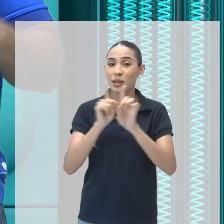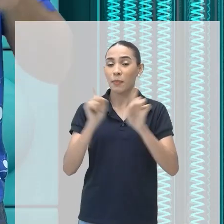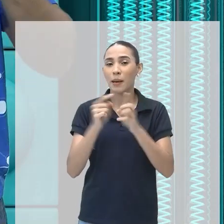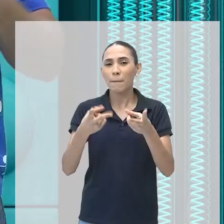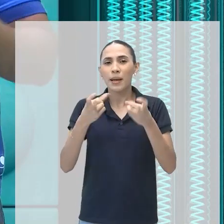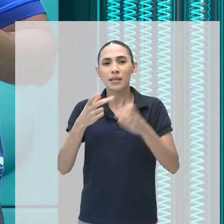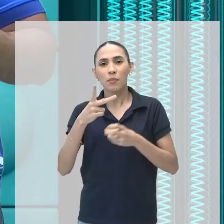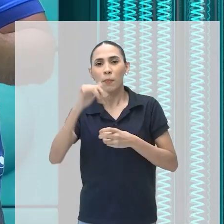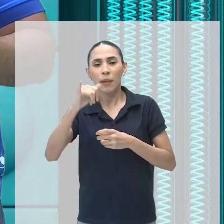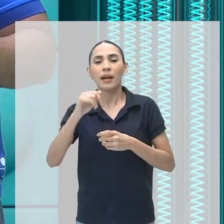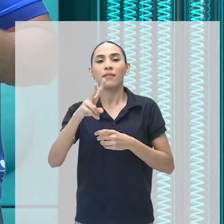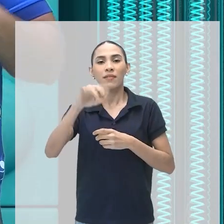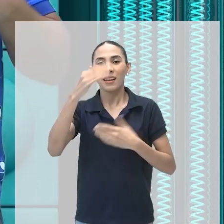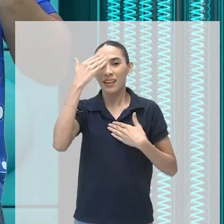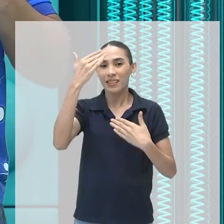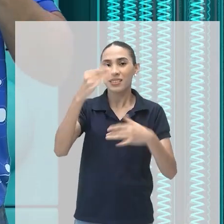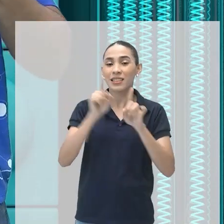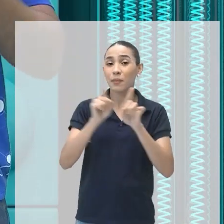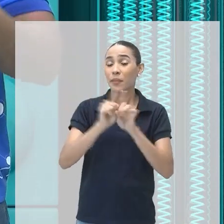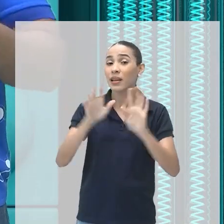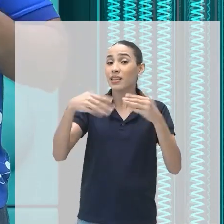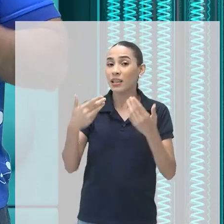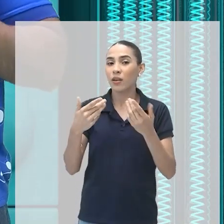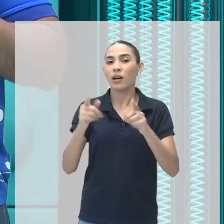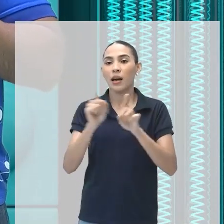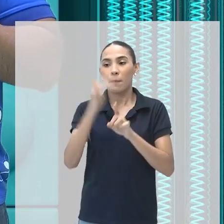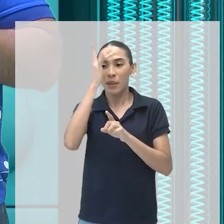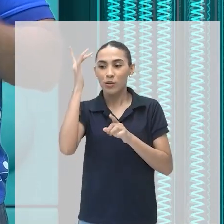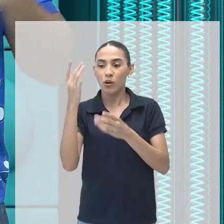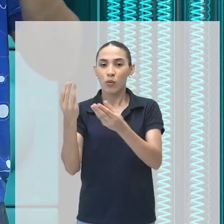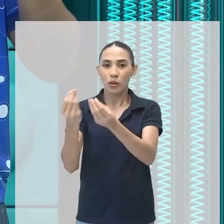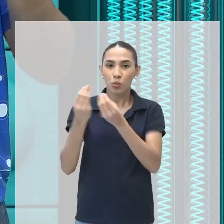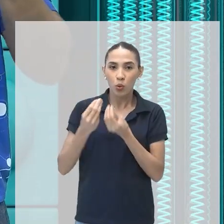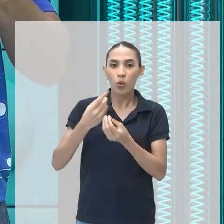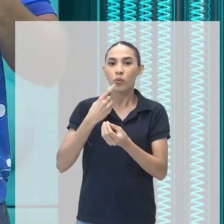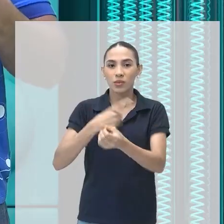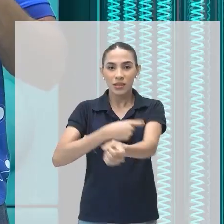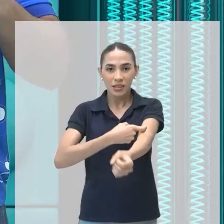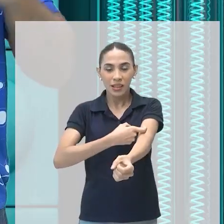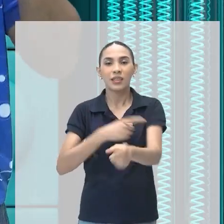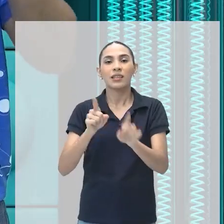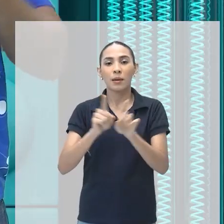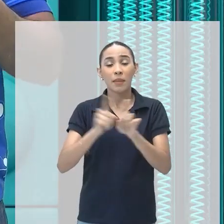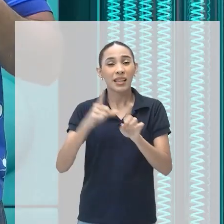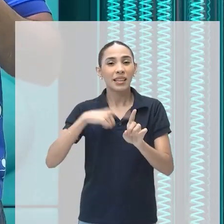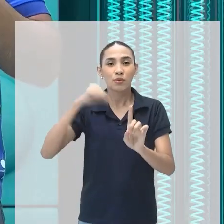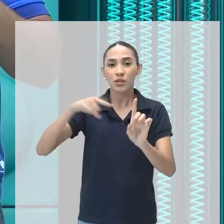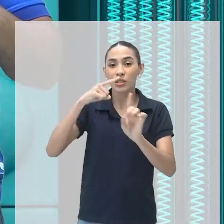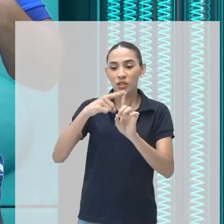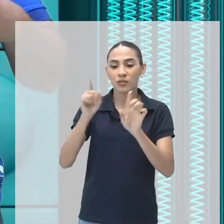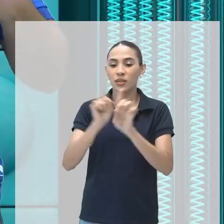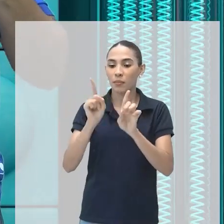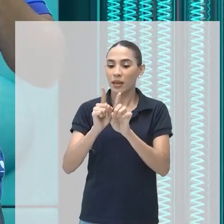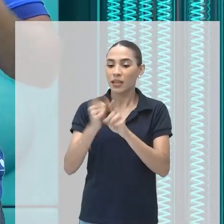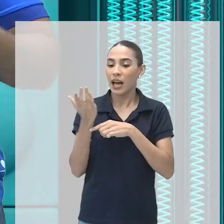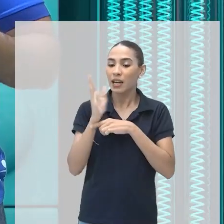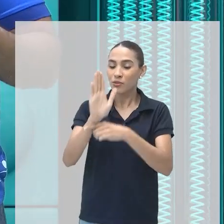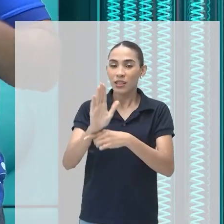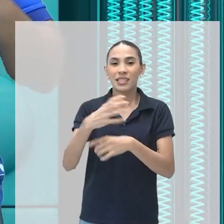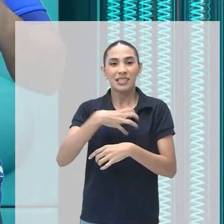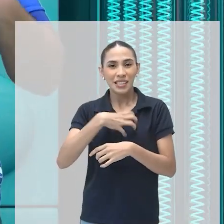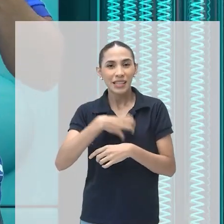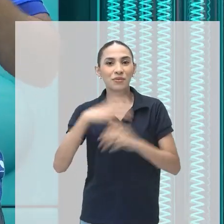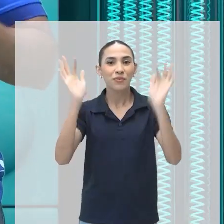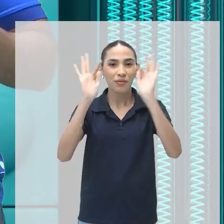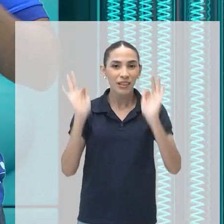Percebo que o pai agradece, então agradece aquela pessoa que doou, aquela pessoa que tem a intenção de doar, ela fica